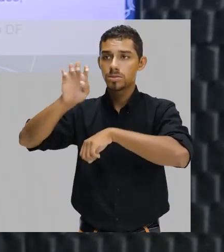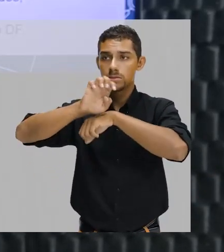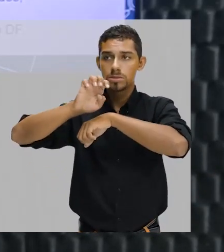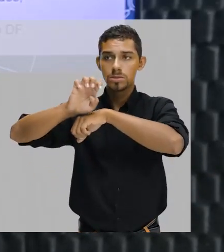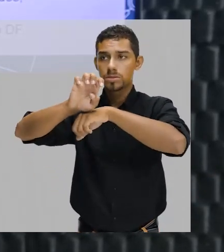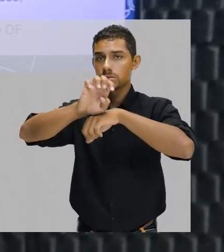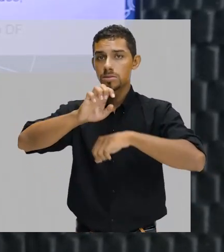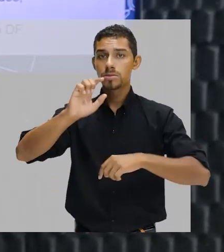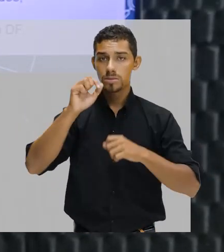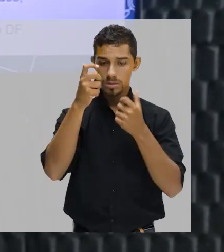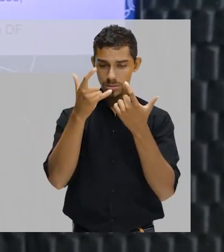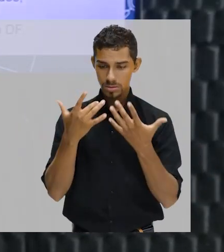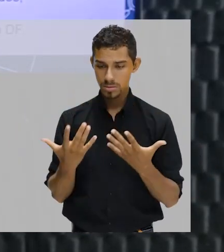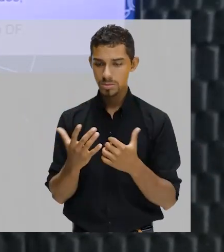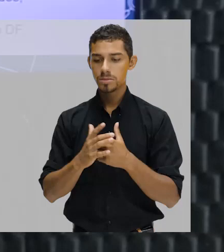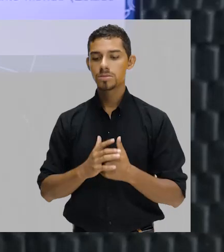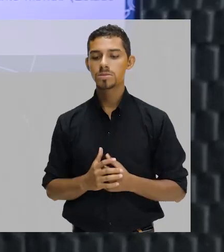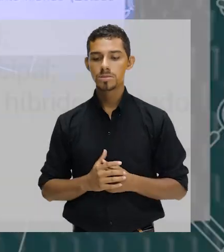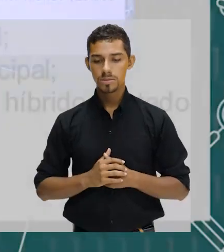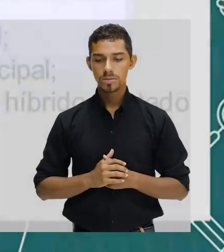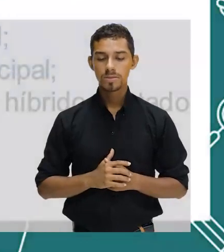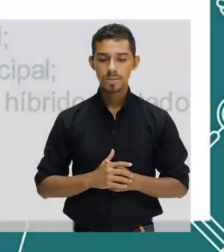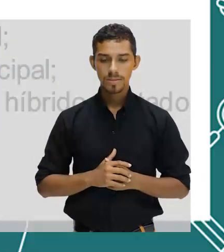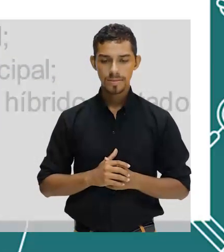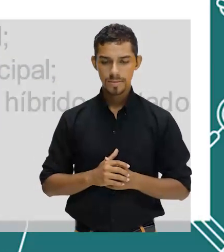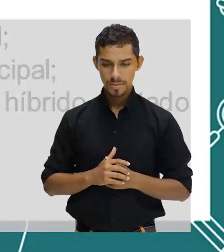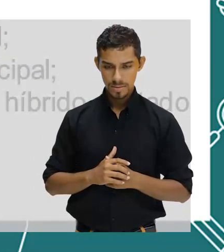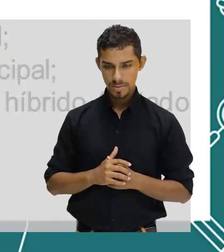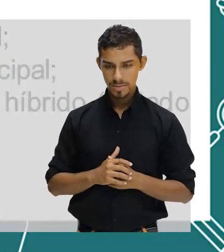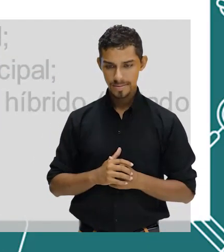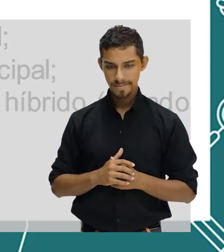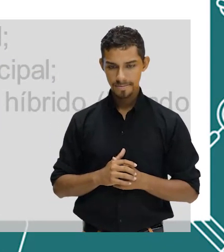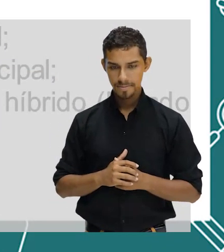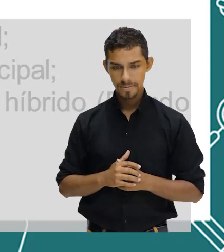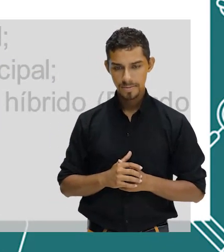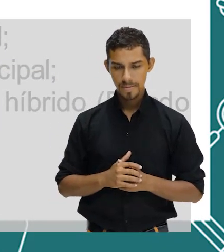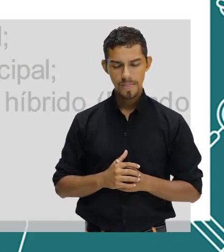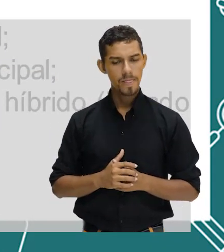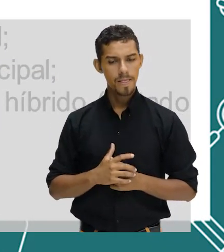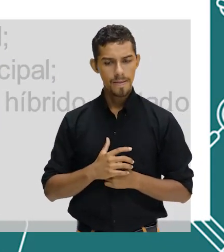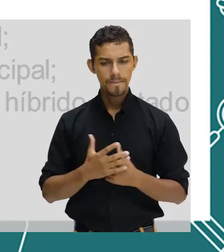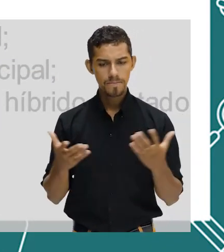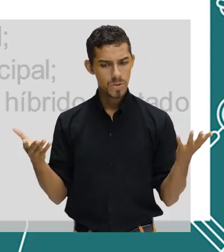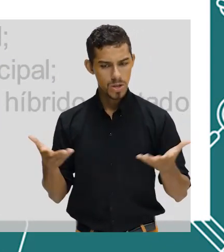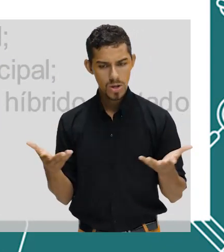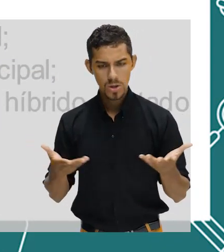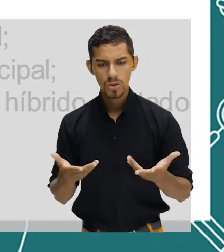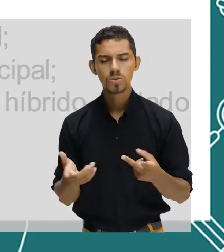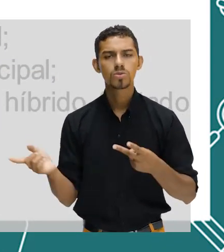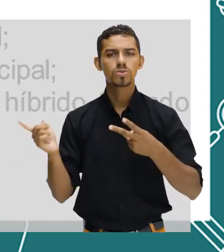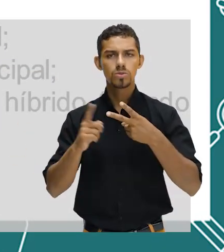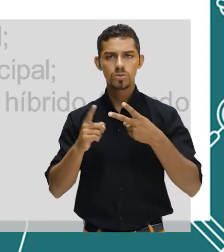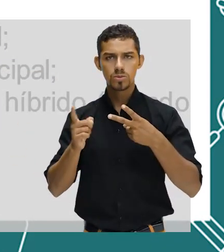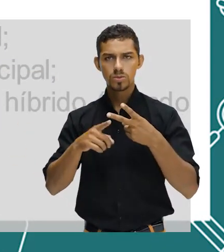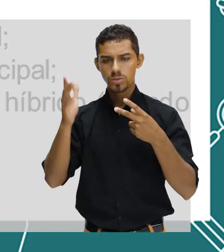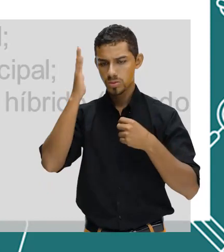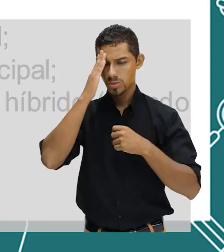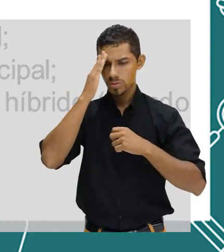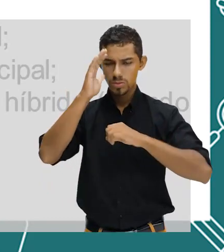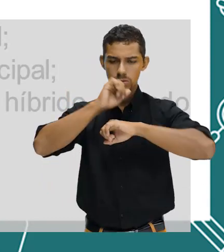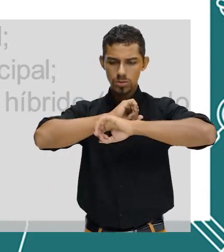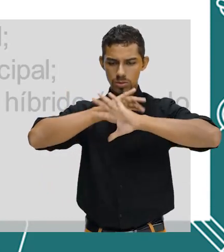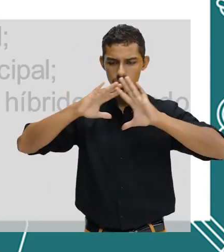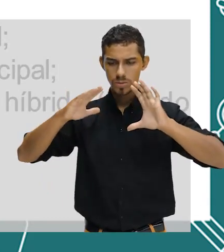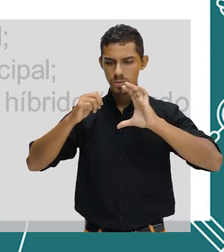vou te explicar isso com calma. Belezinha? E aí, galera, para a gente entrar na segunda parte, entendemos agora as nossas